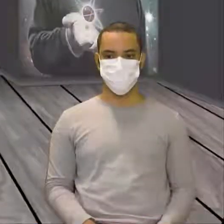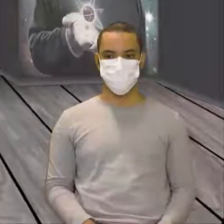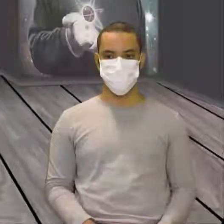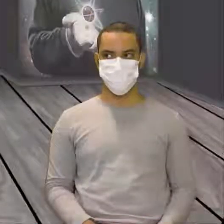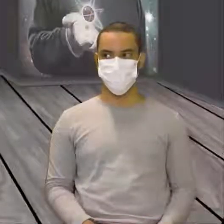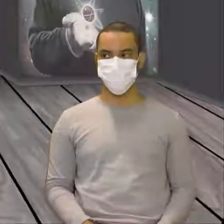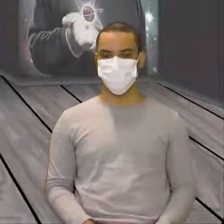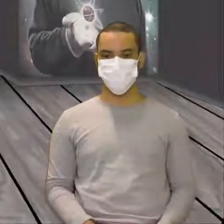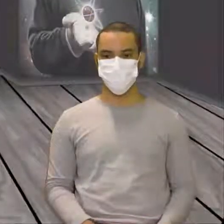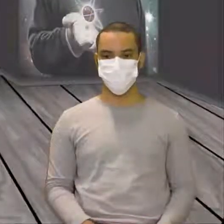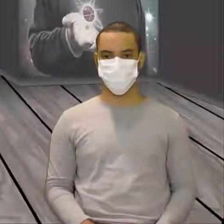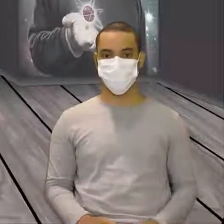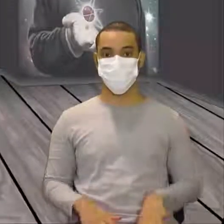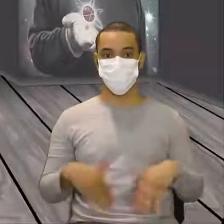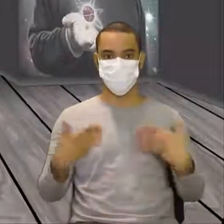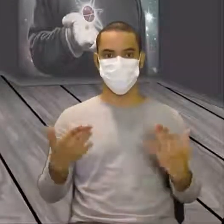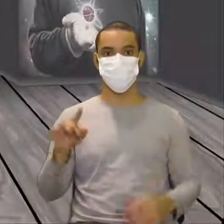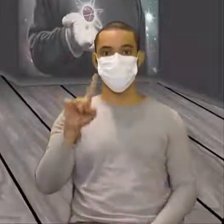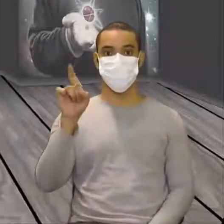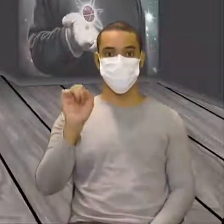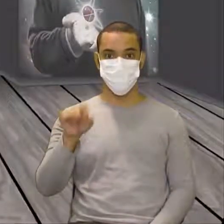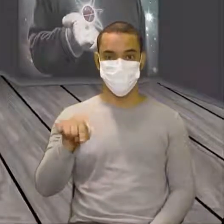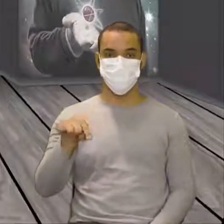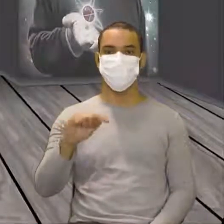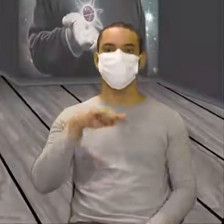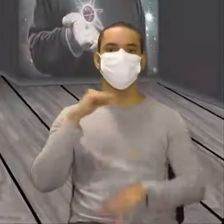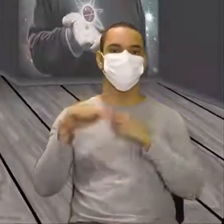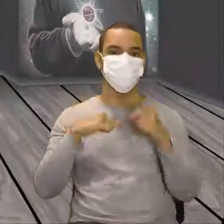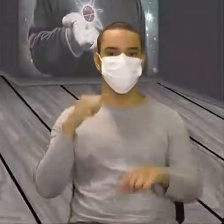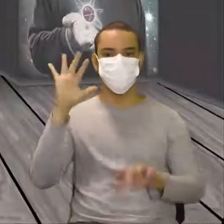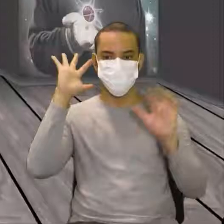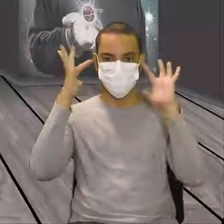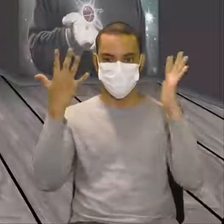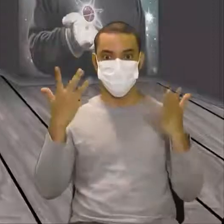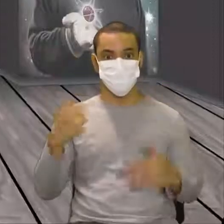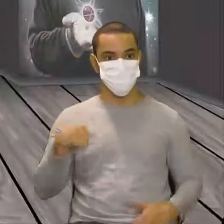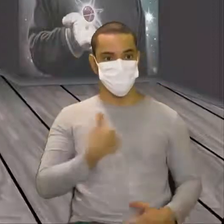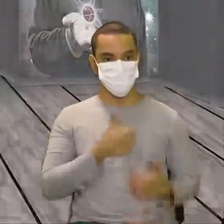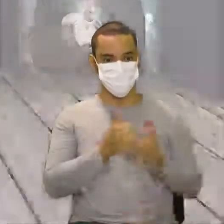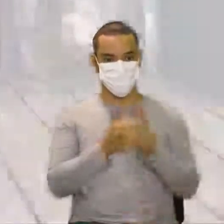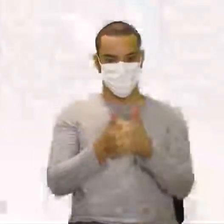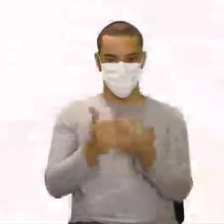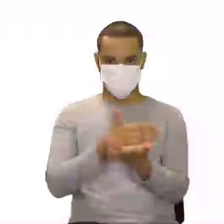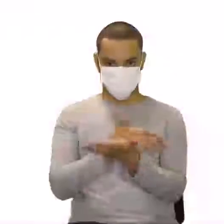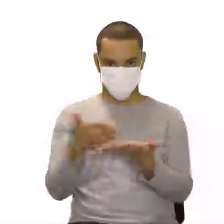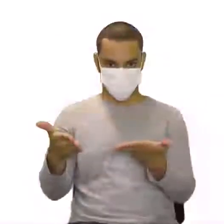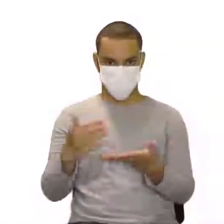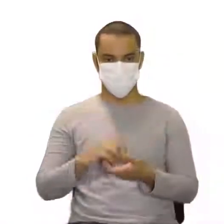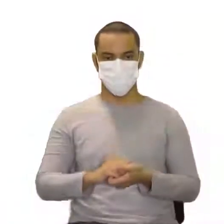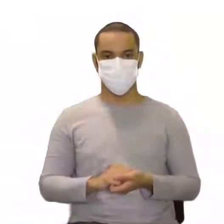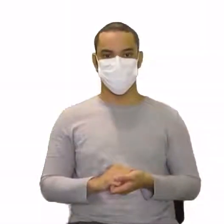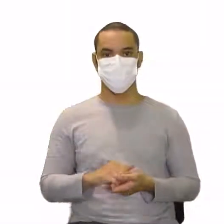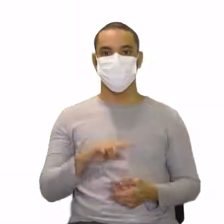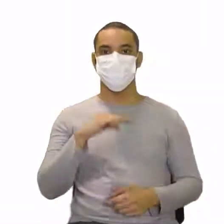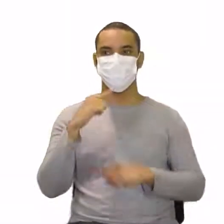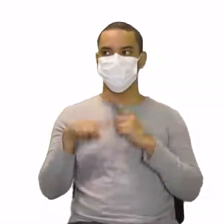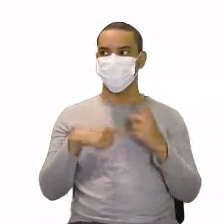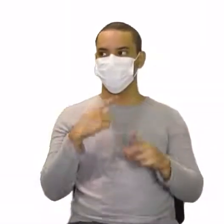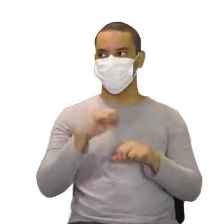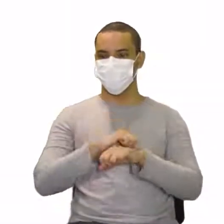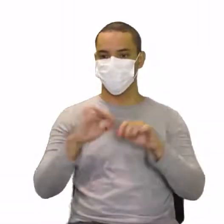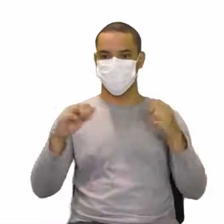Então vamos lá tirar logo essas dúvidas, né? E ver se vocês fizeram o mesmo caminho que a gente aqui. Vamos começar? Então aí tirando